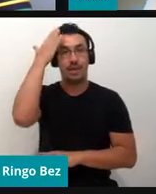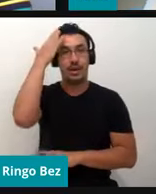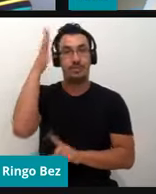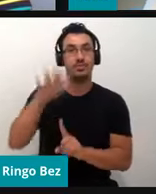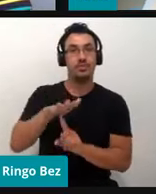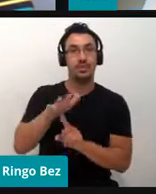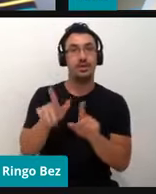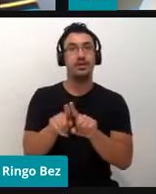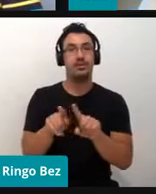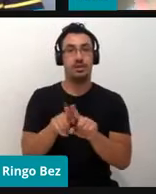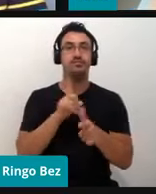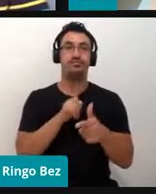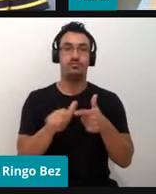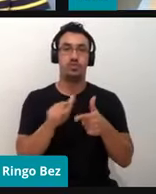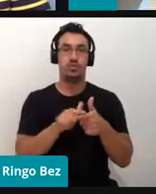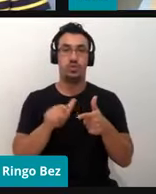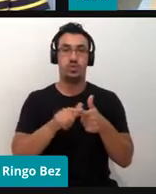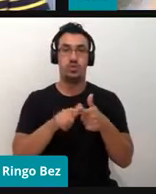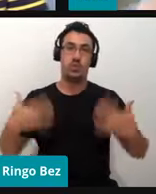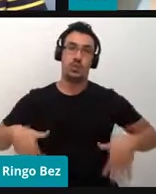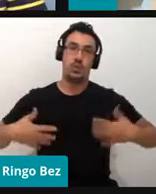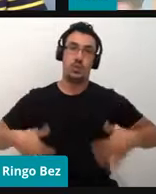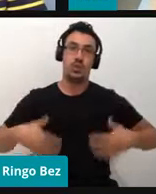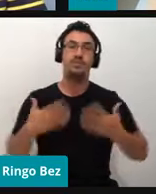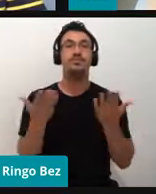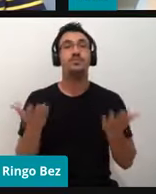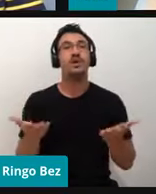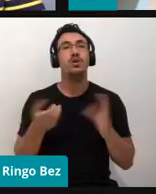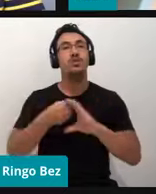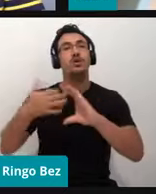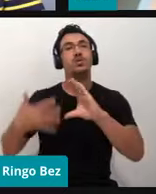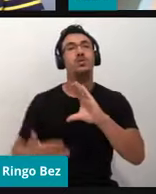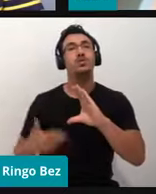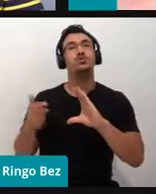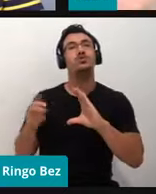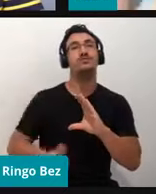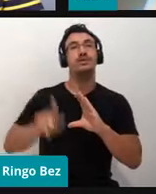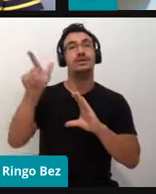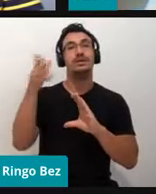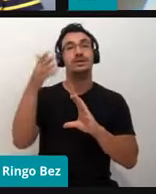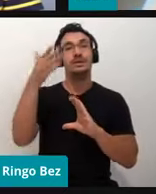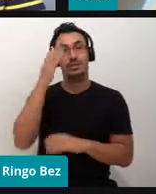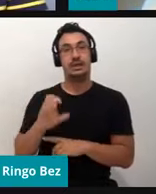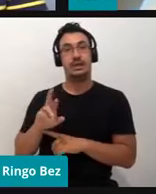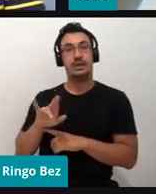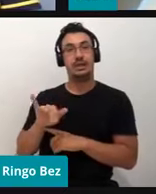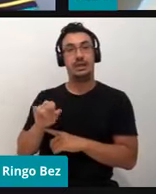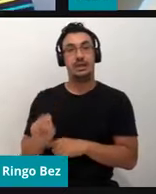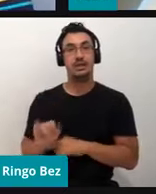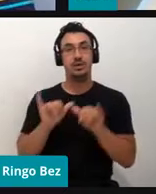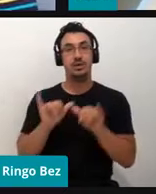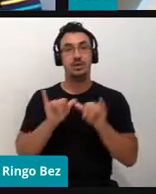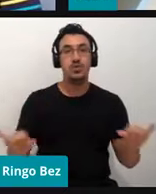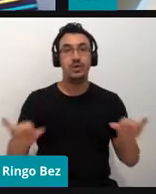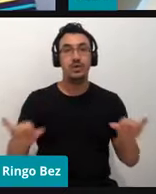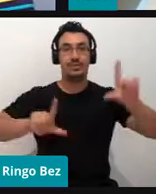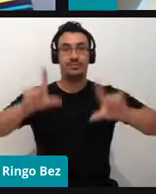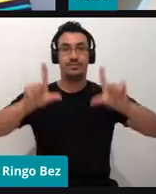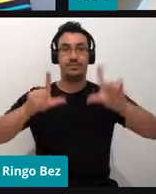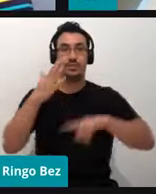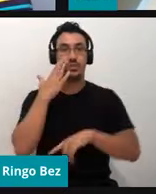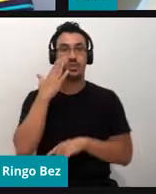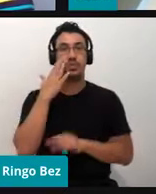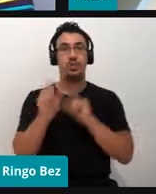maiores. Um outro aspecto dessa crise que tem passado um pouquinho en passant no noticiário, né, é o